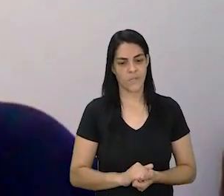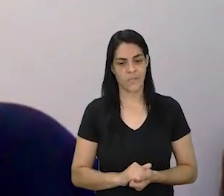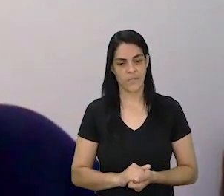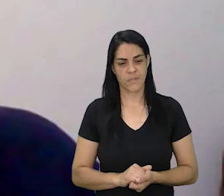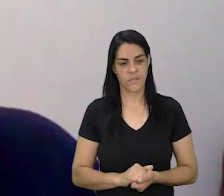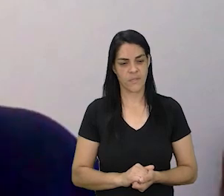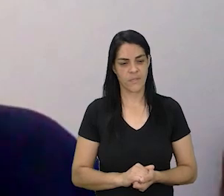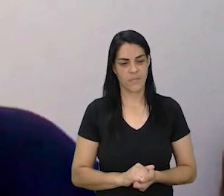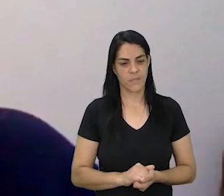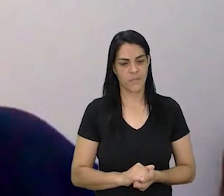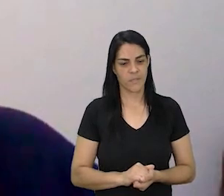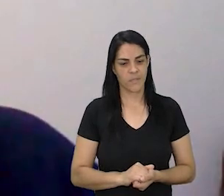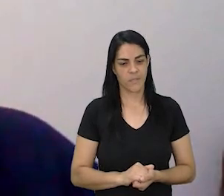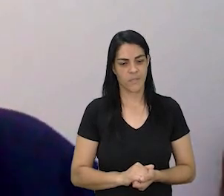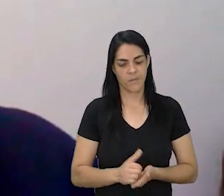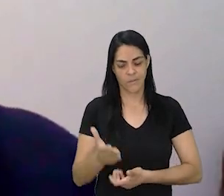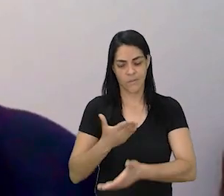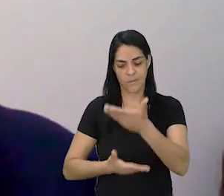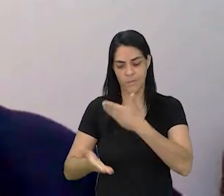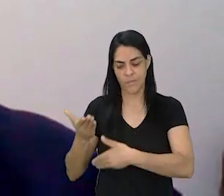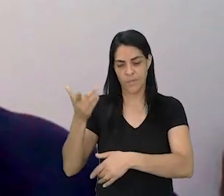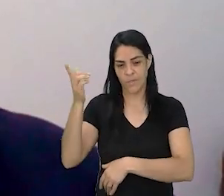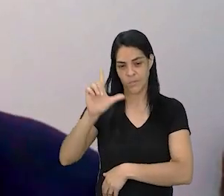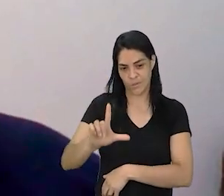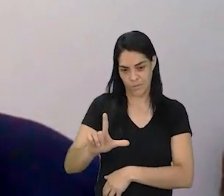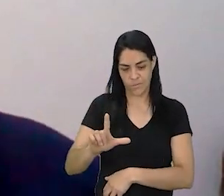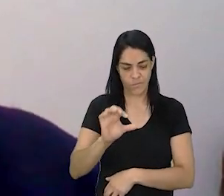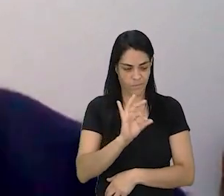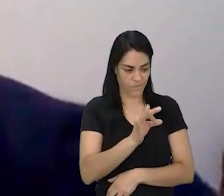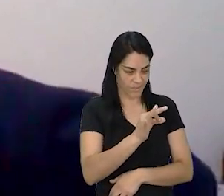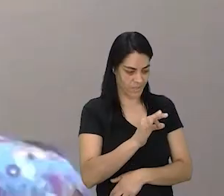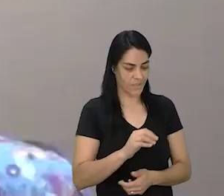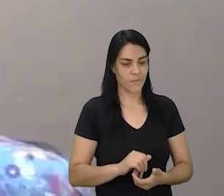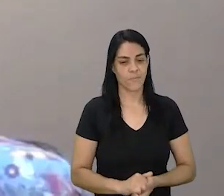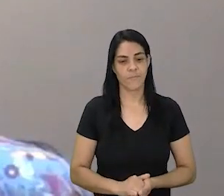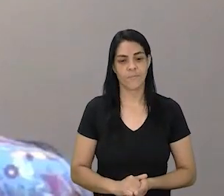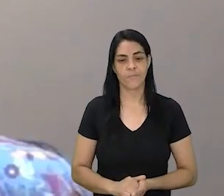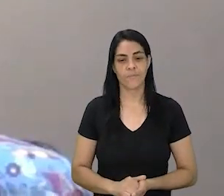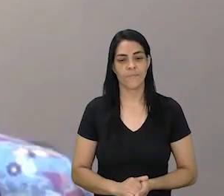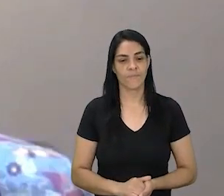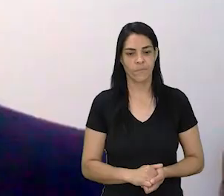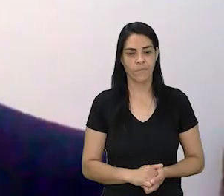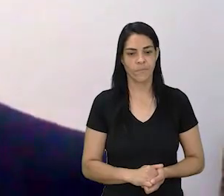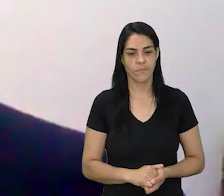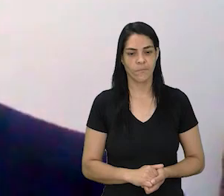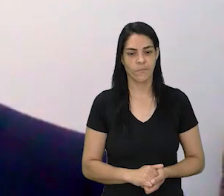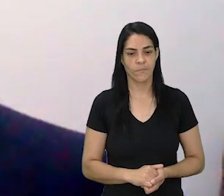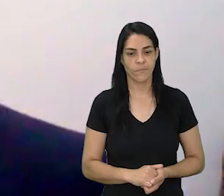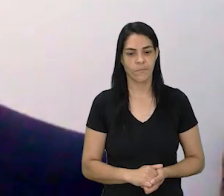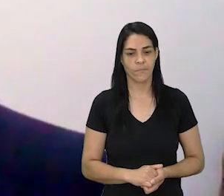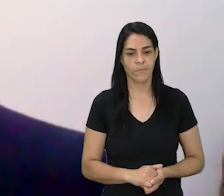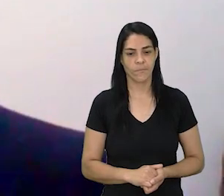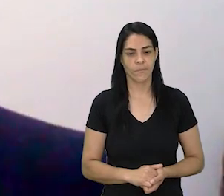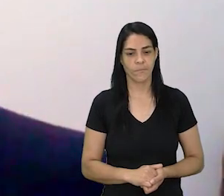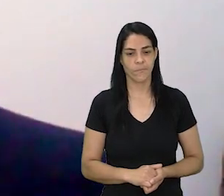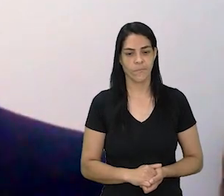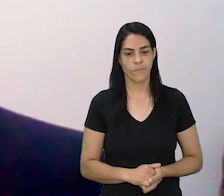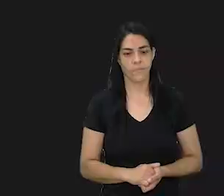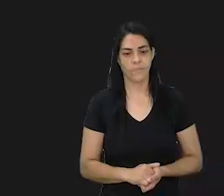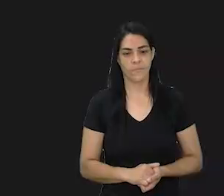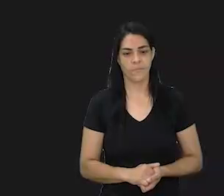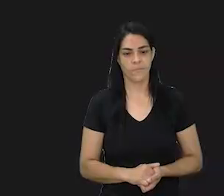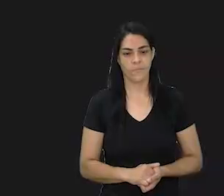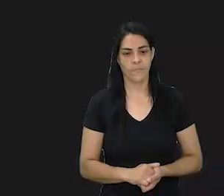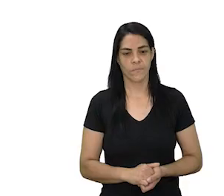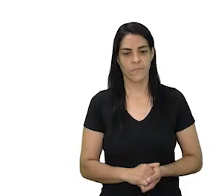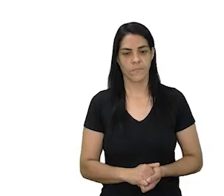eu vou compartilhar novamente, viu, Cris? Tá bem. Eu vou compartilhar de novo,